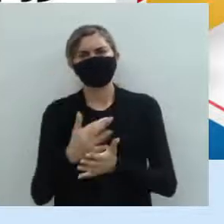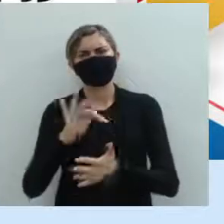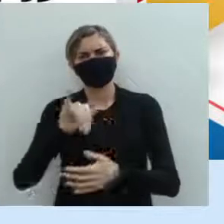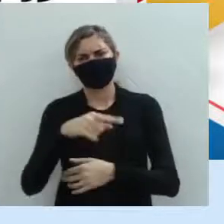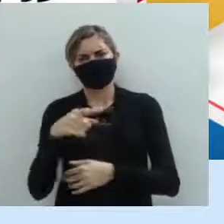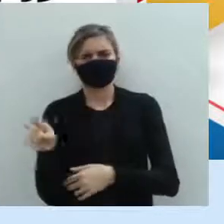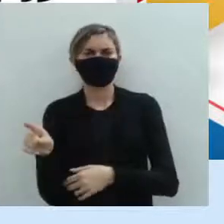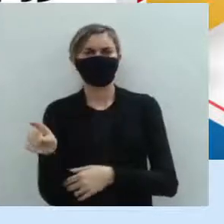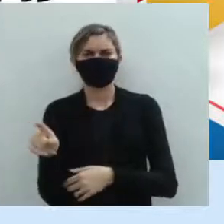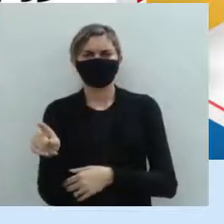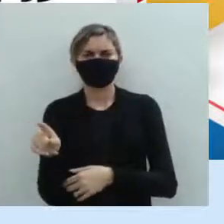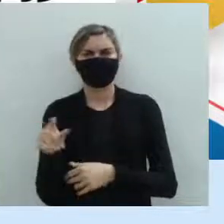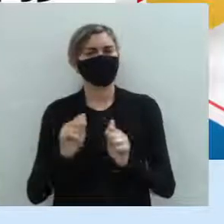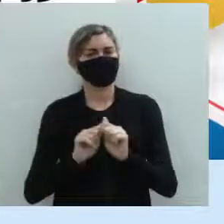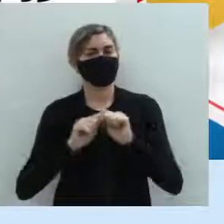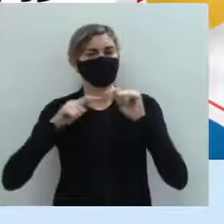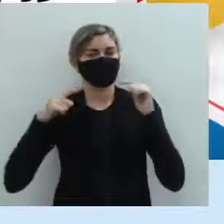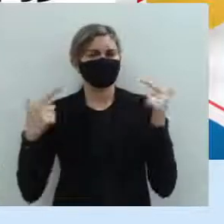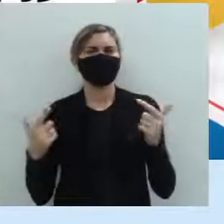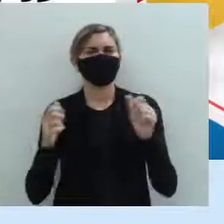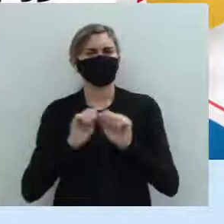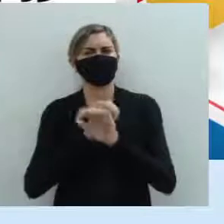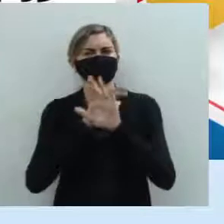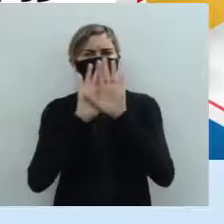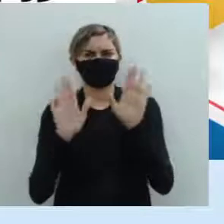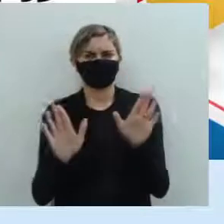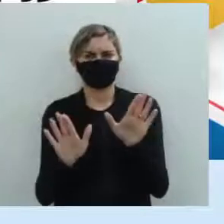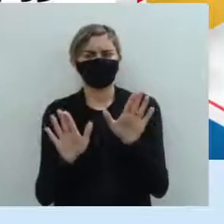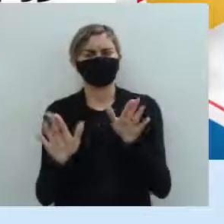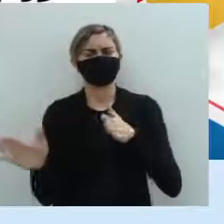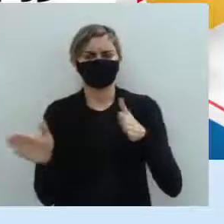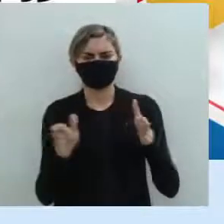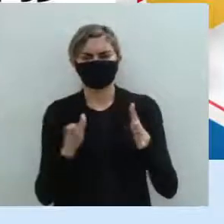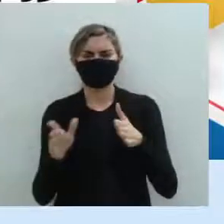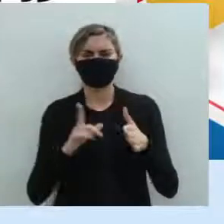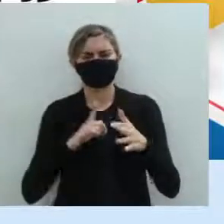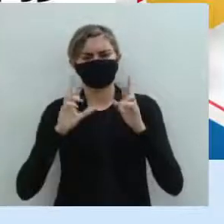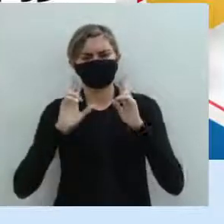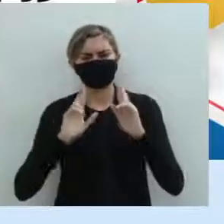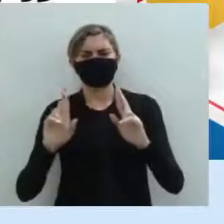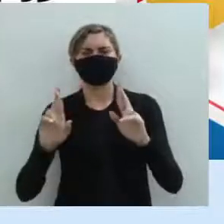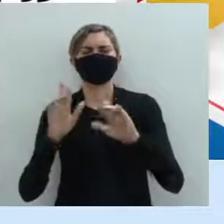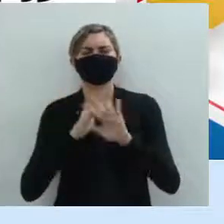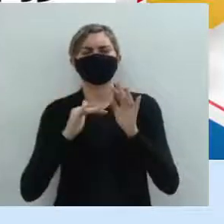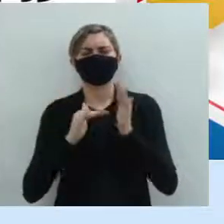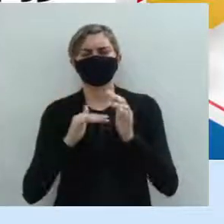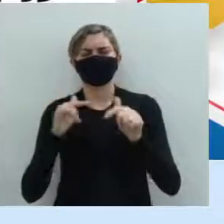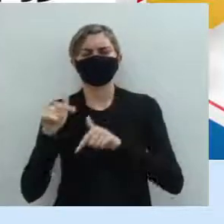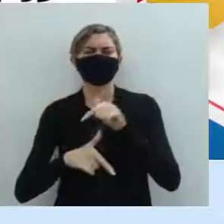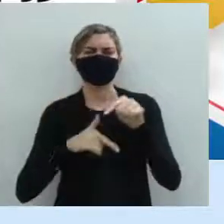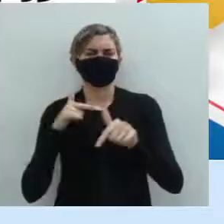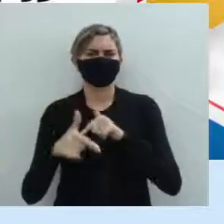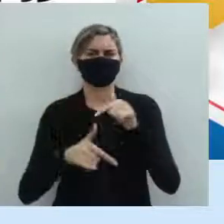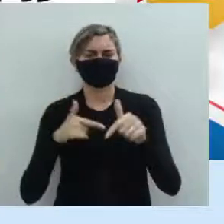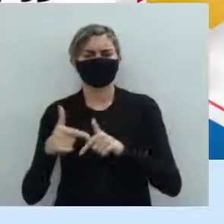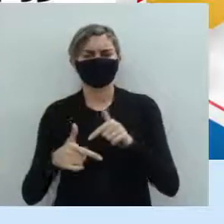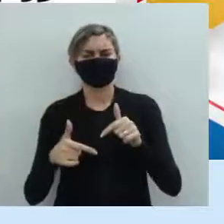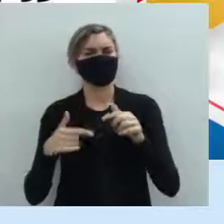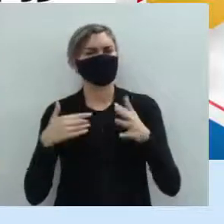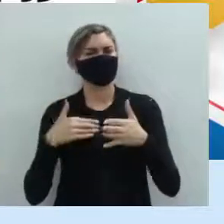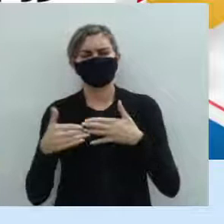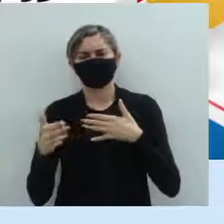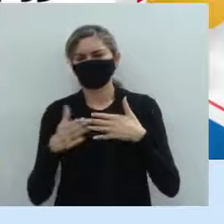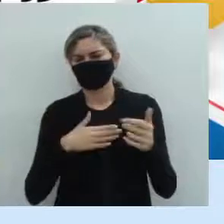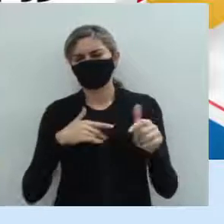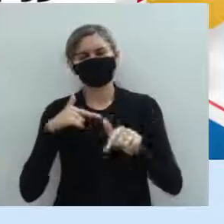Gente, eu preciso deixar muito claro que em momento algum eu tenho respeito por todos os trabalhadores, todos os trabalhadores.